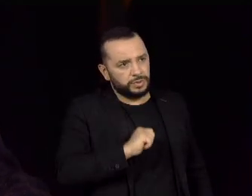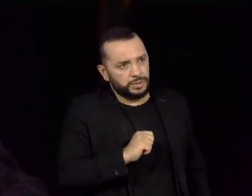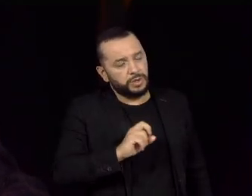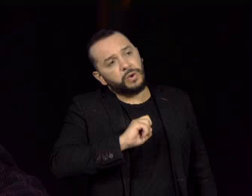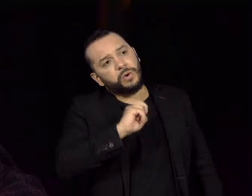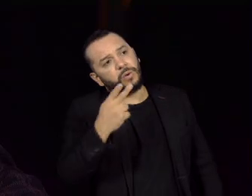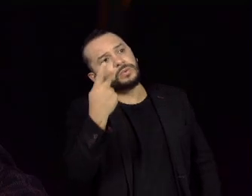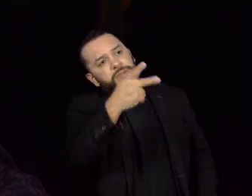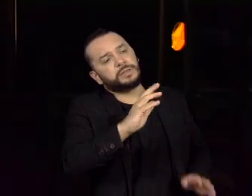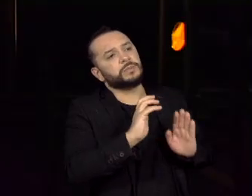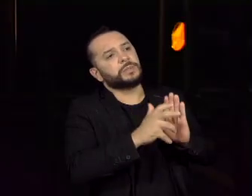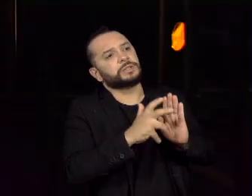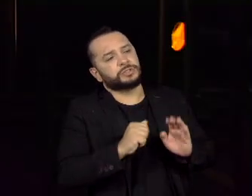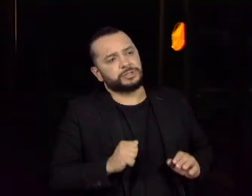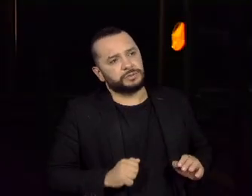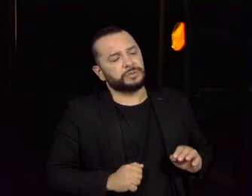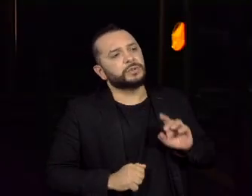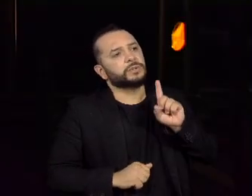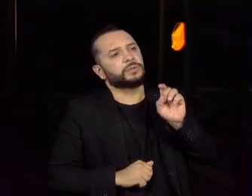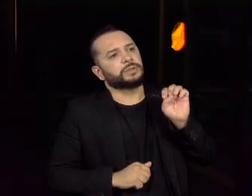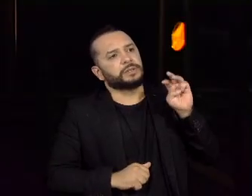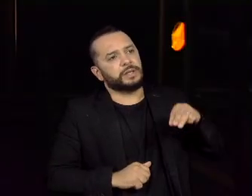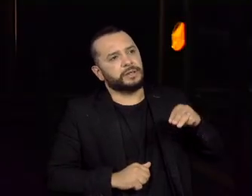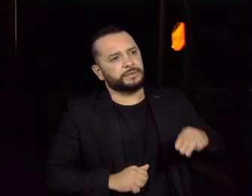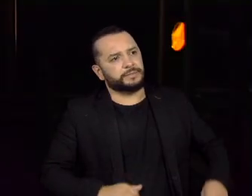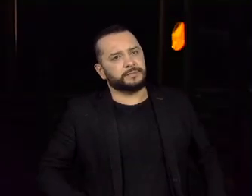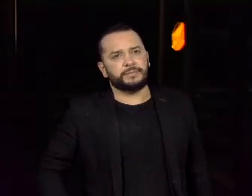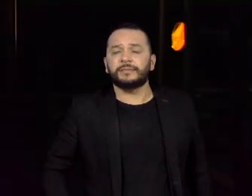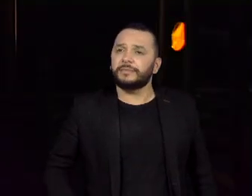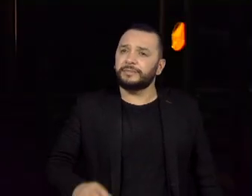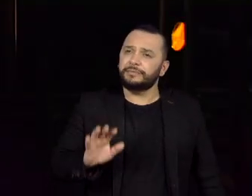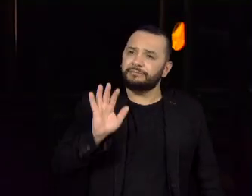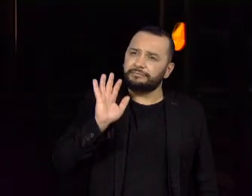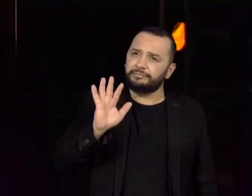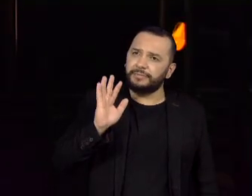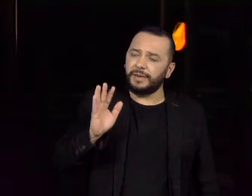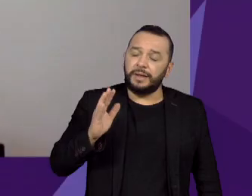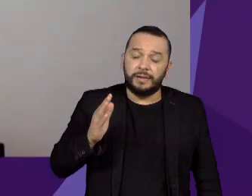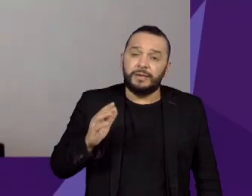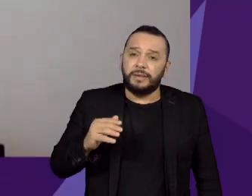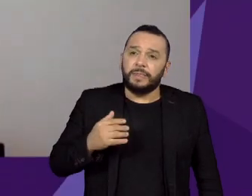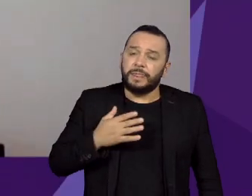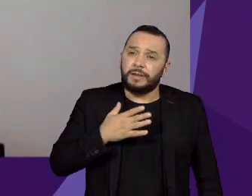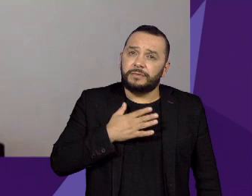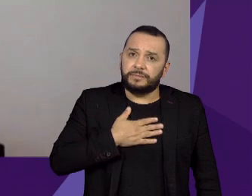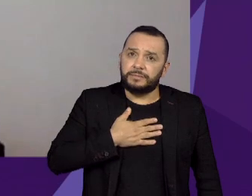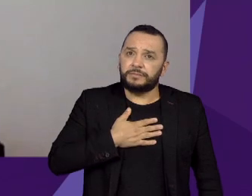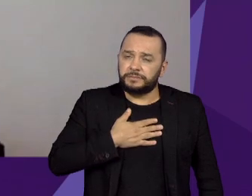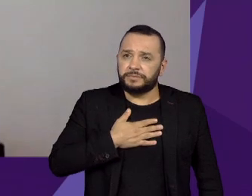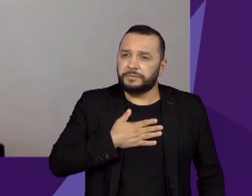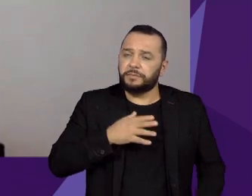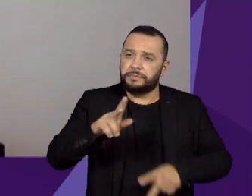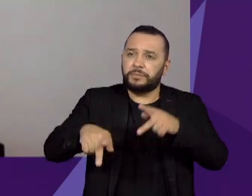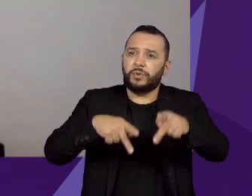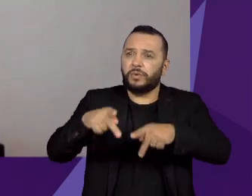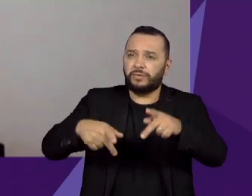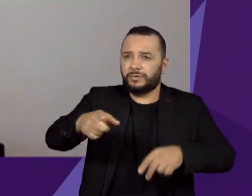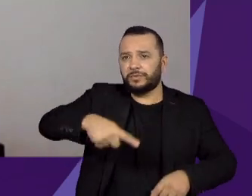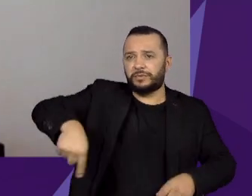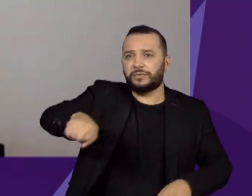seu partido, o DEM? Eu acho que se não for vontade de uma porção expressiva da população, ela não